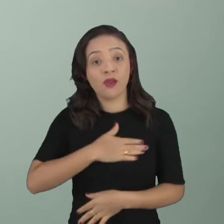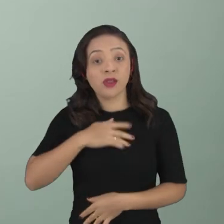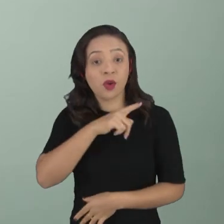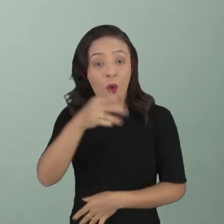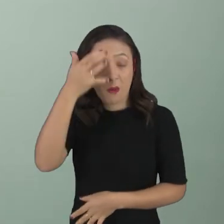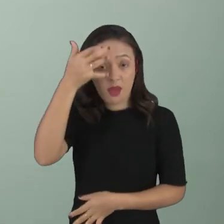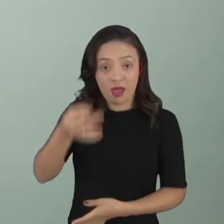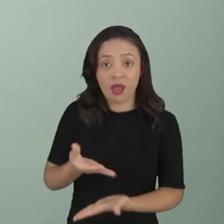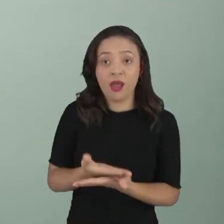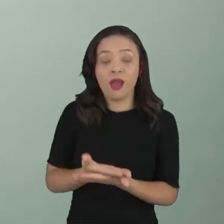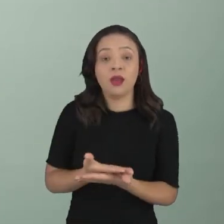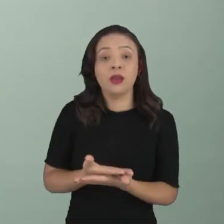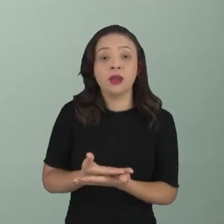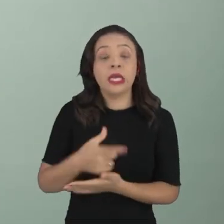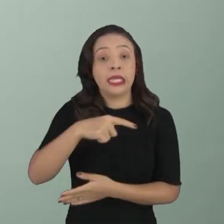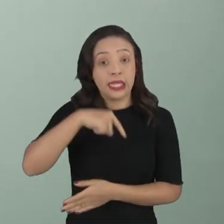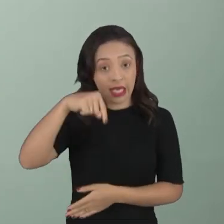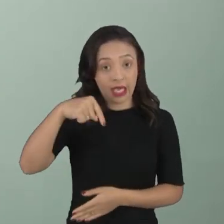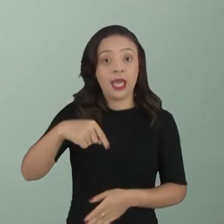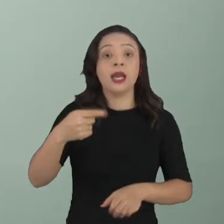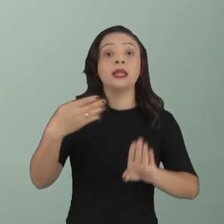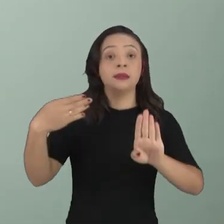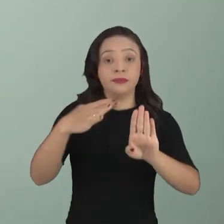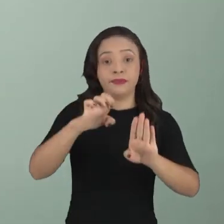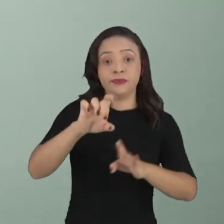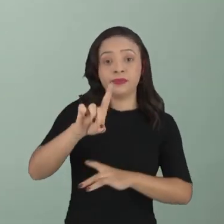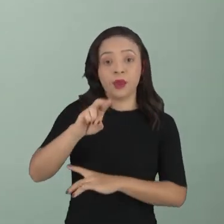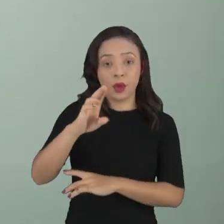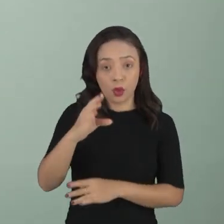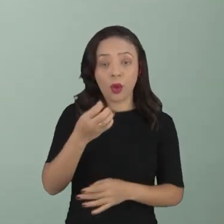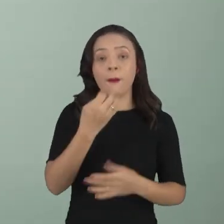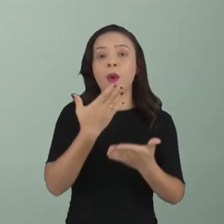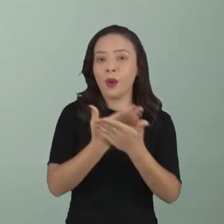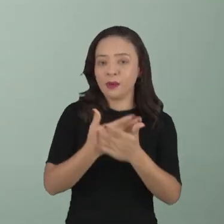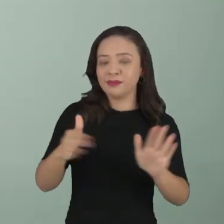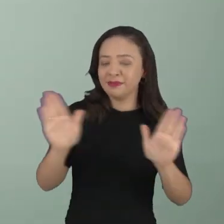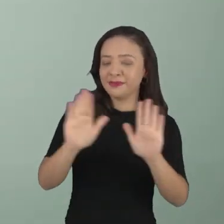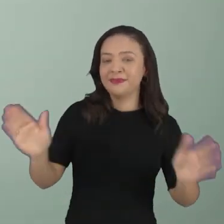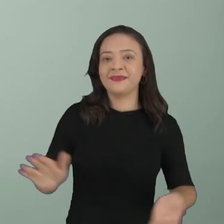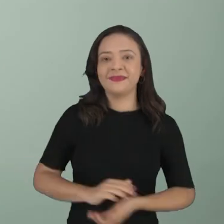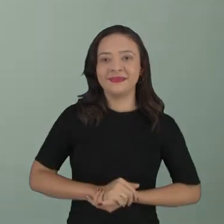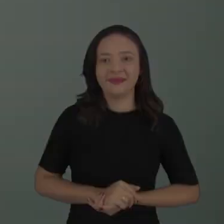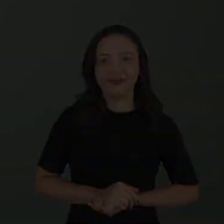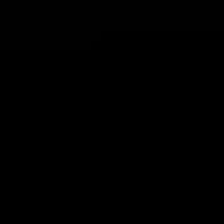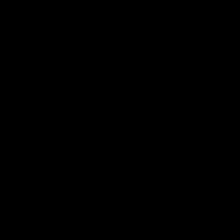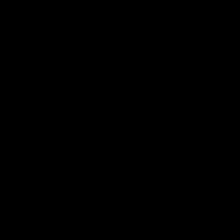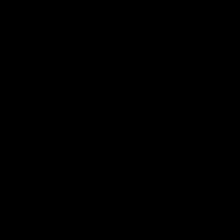compreendido. Essa aula fica disponível na plataforma Edu, que desejo bons estudos e até a próxima.